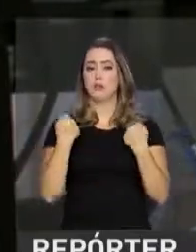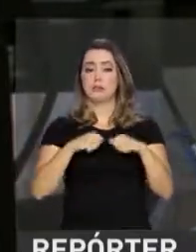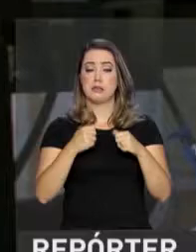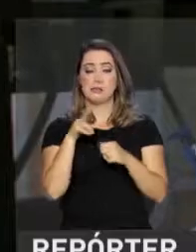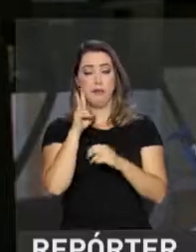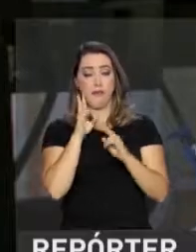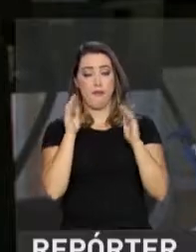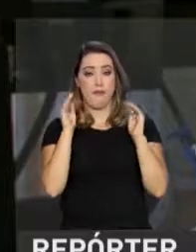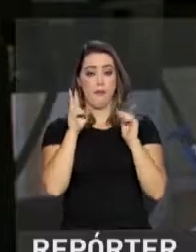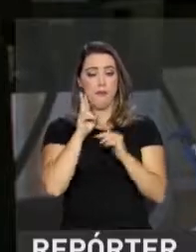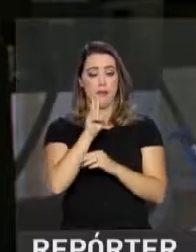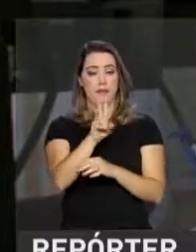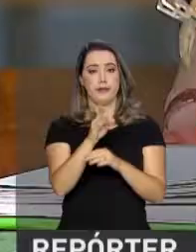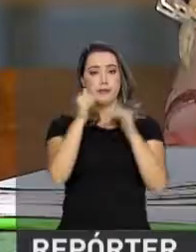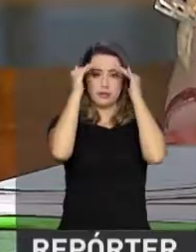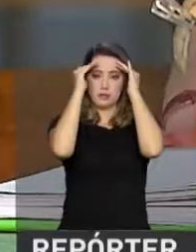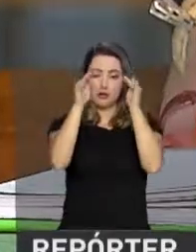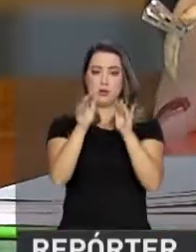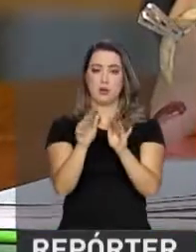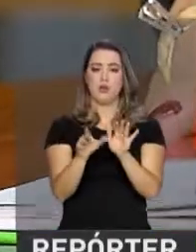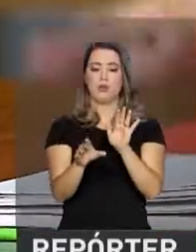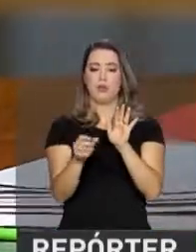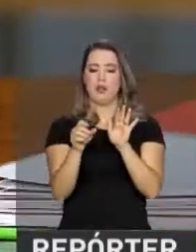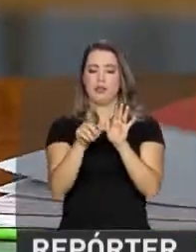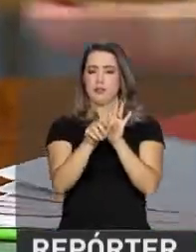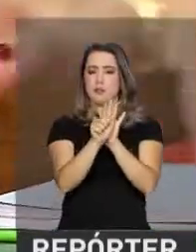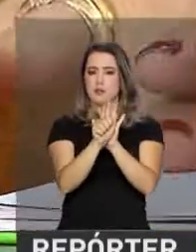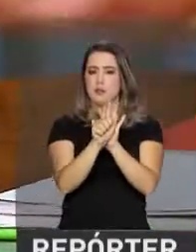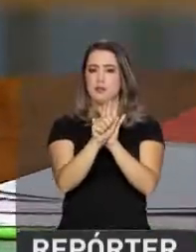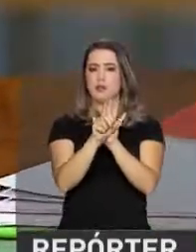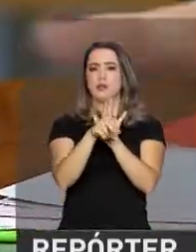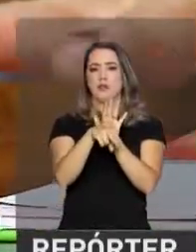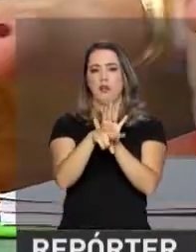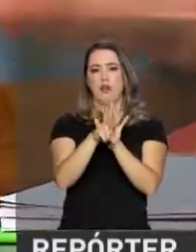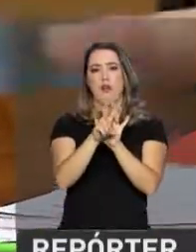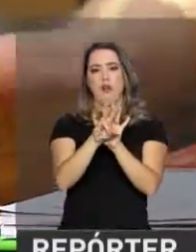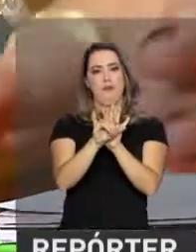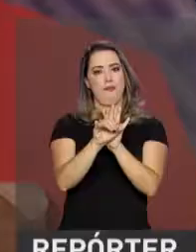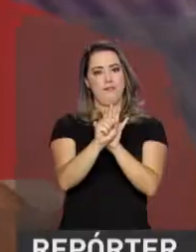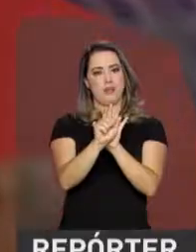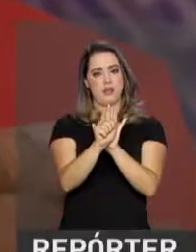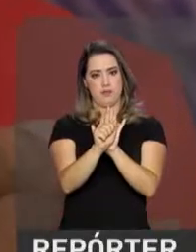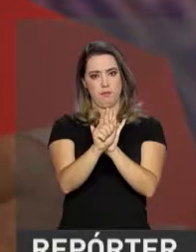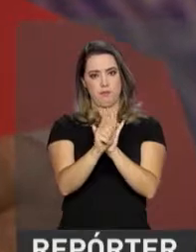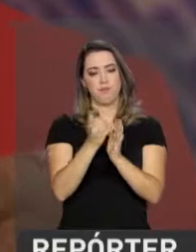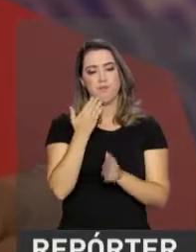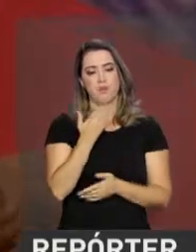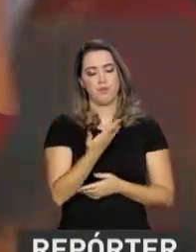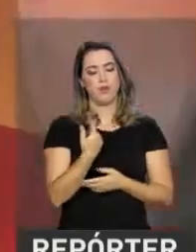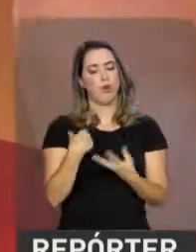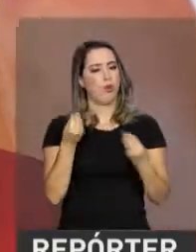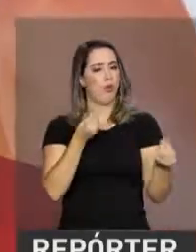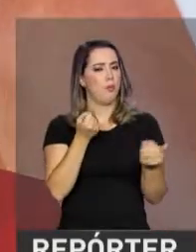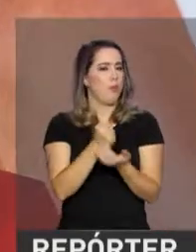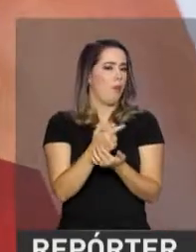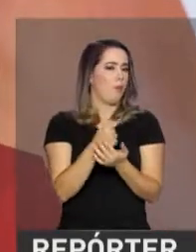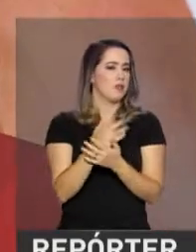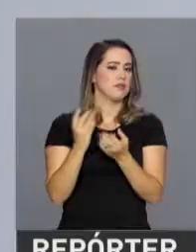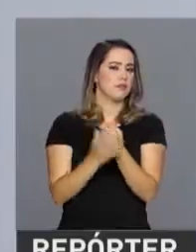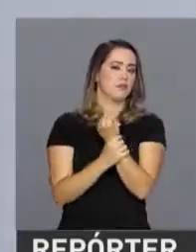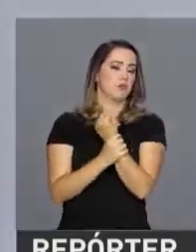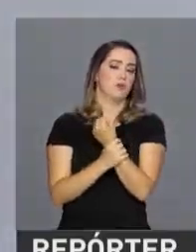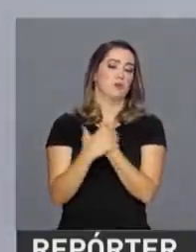nacional de vigilância sanitária a revista traz orientações para o consumo seguro que não traga riscos à